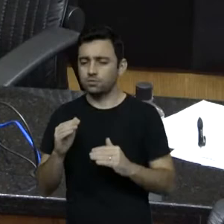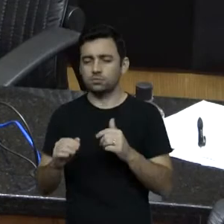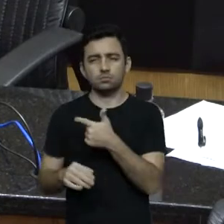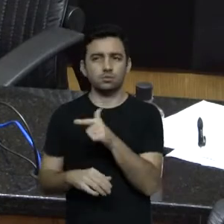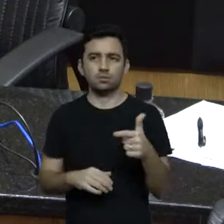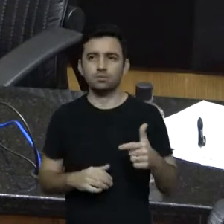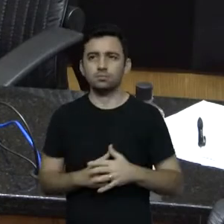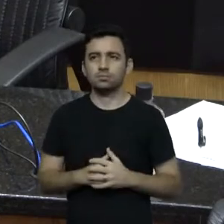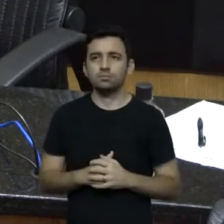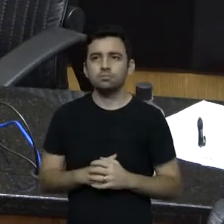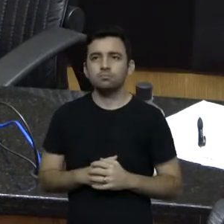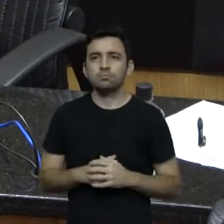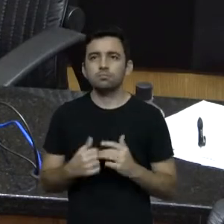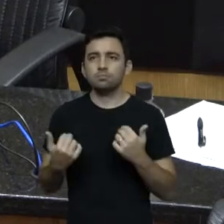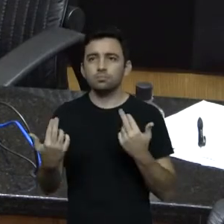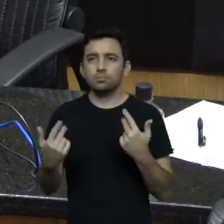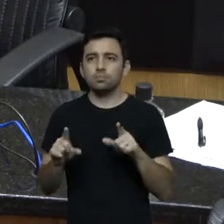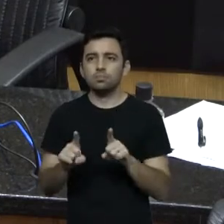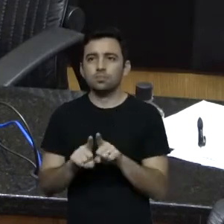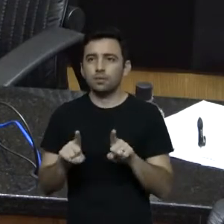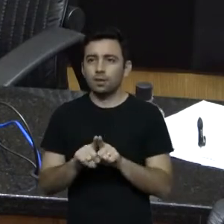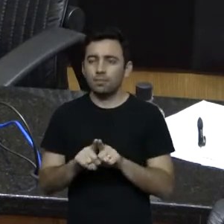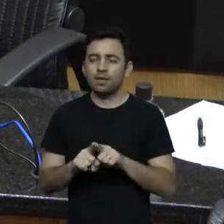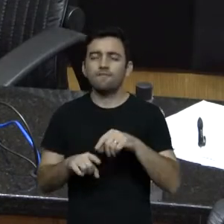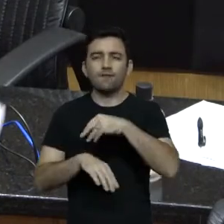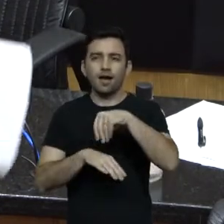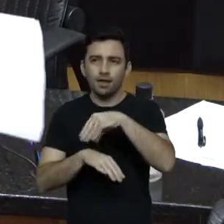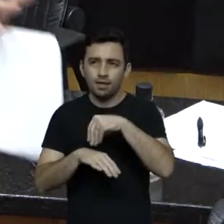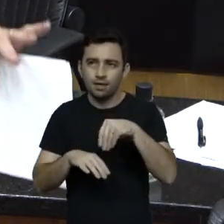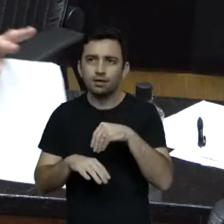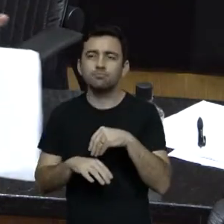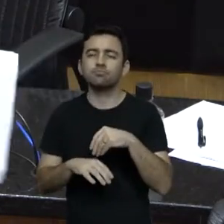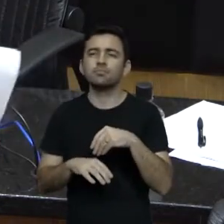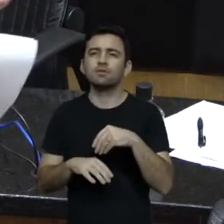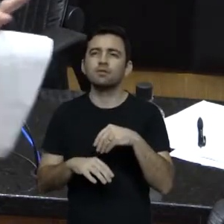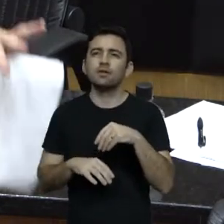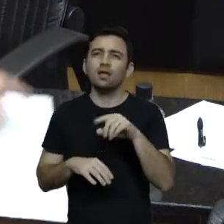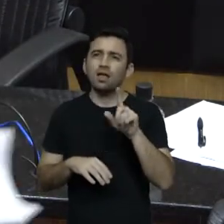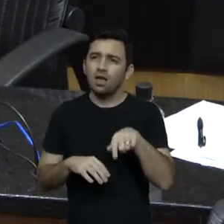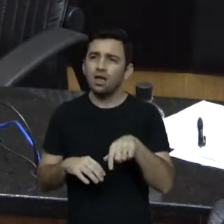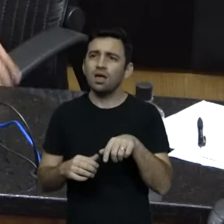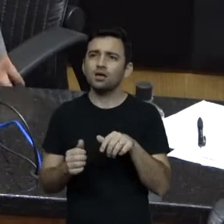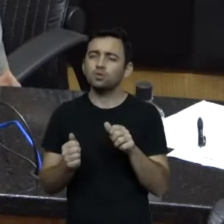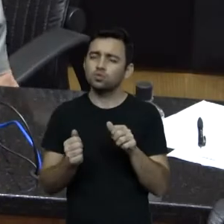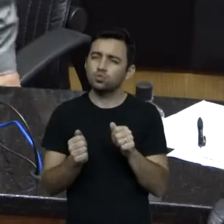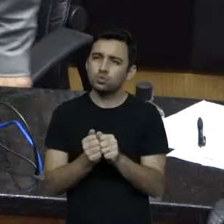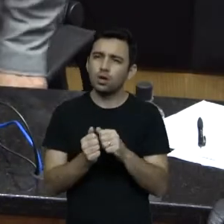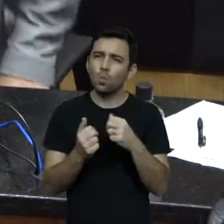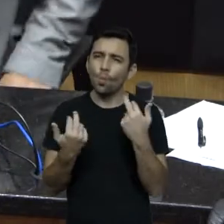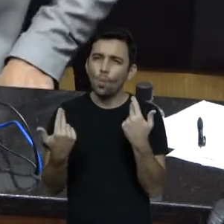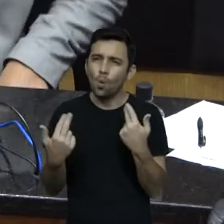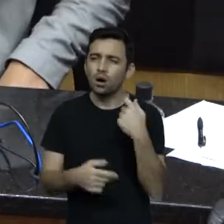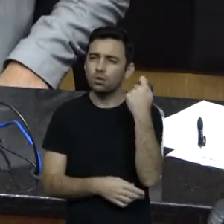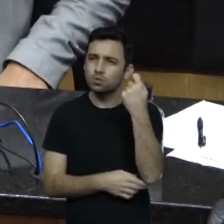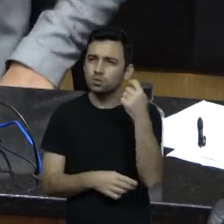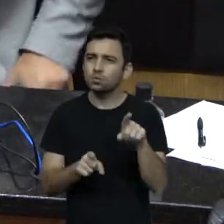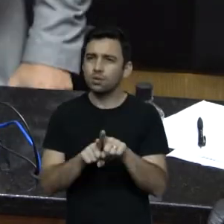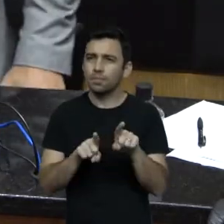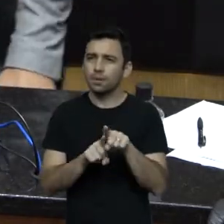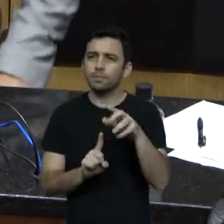na mesma forma também na farinha de trigo igualamos com os estados do Rio Grande do Sul do Paraná